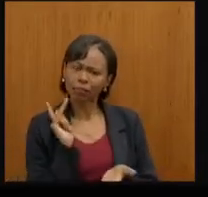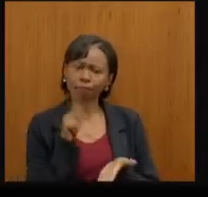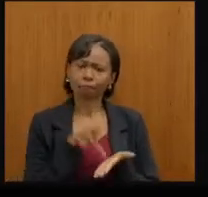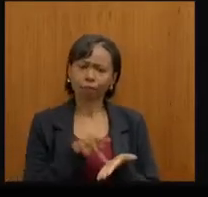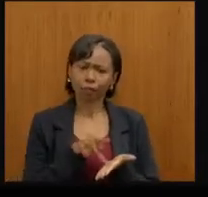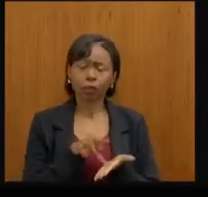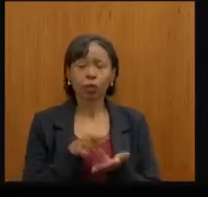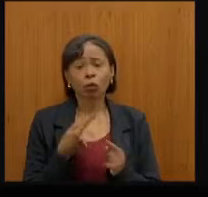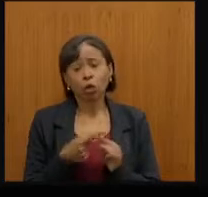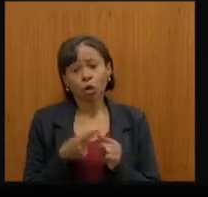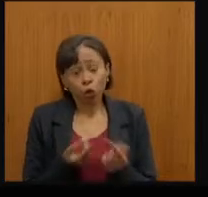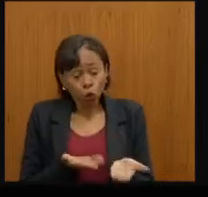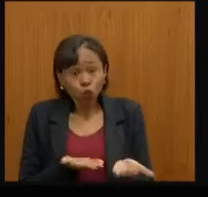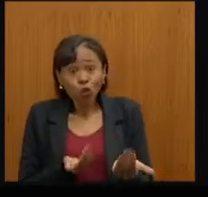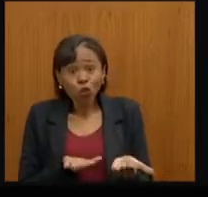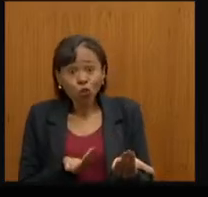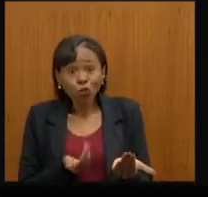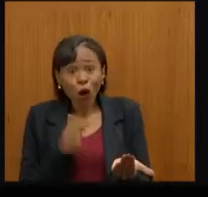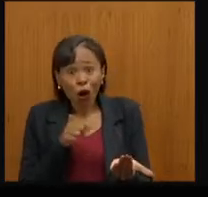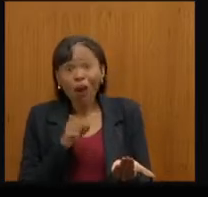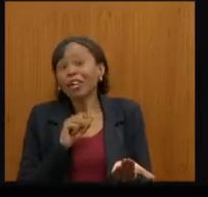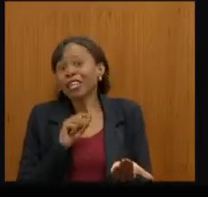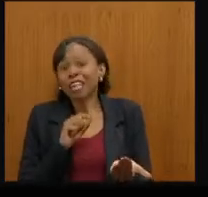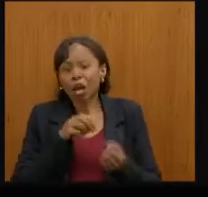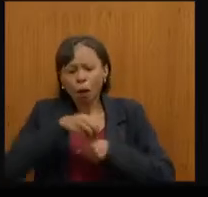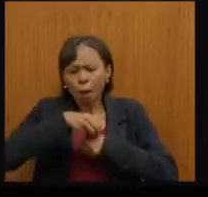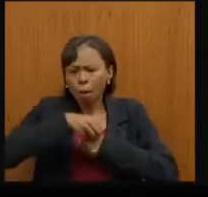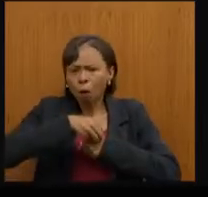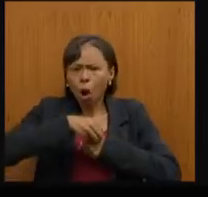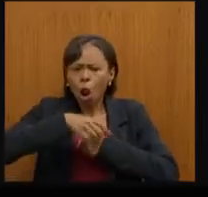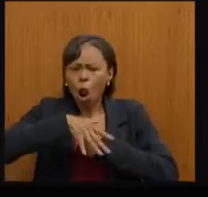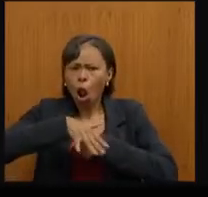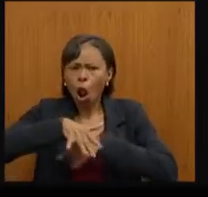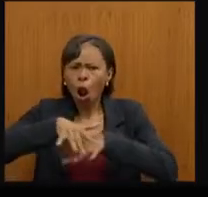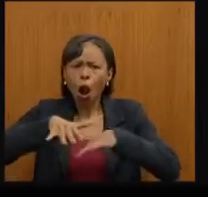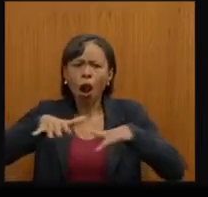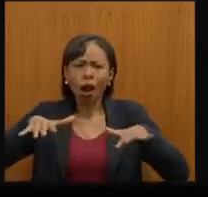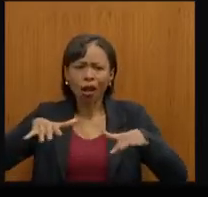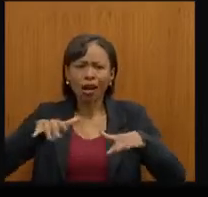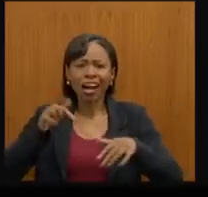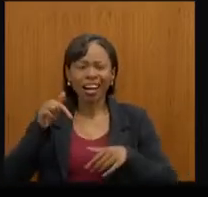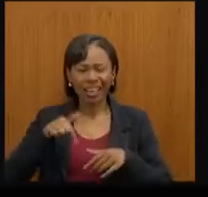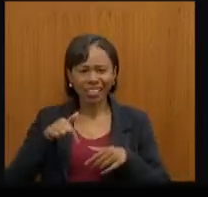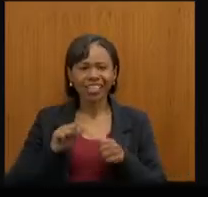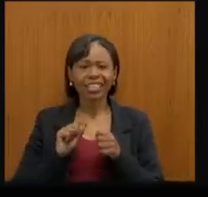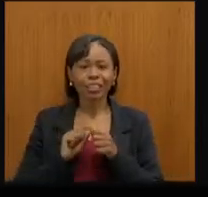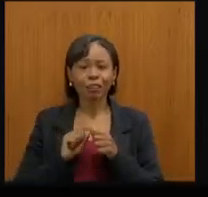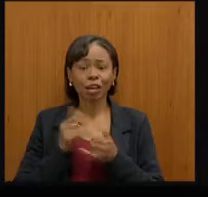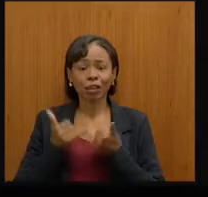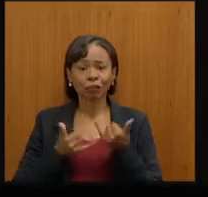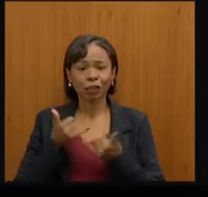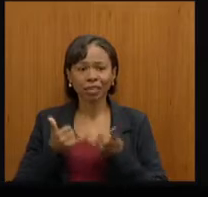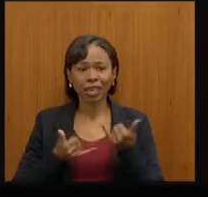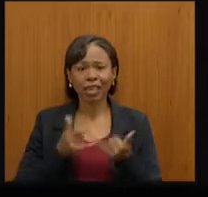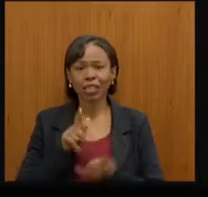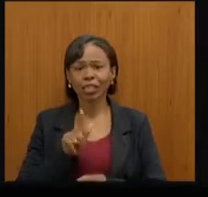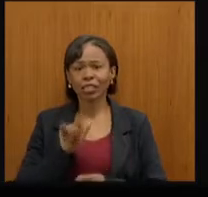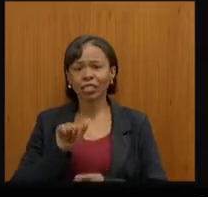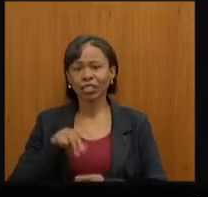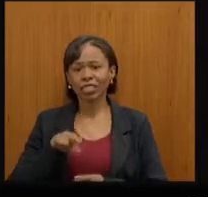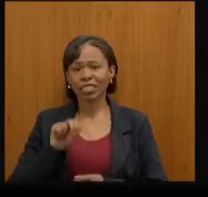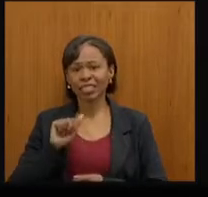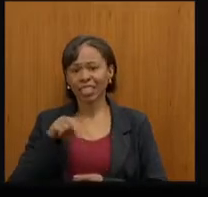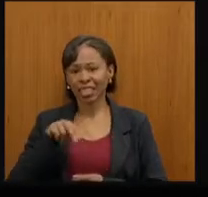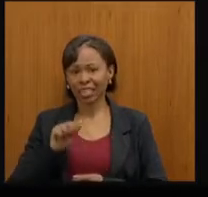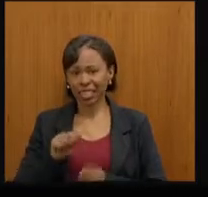jovens é multiplicador a gente aqui em paz projeto com gincana saber da Constituição Federal da Lei Maria